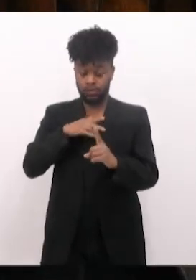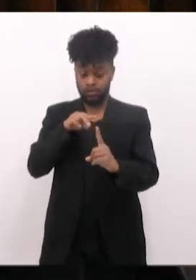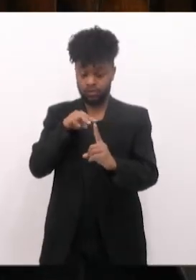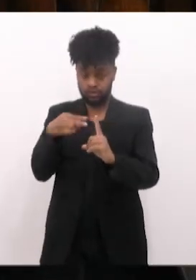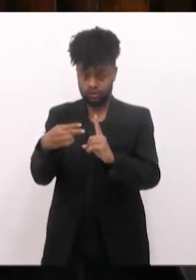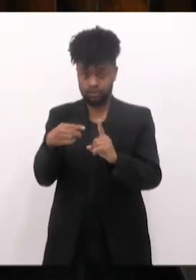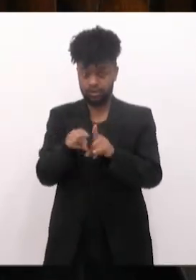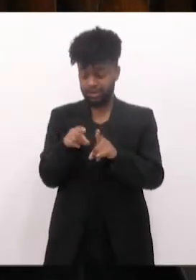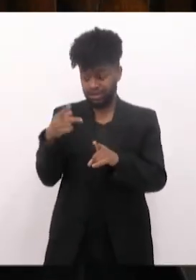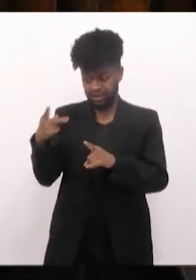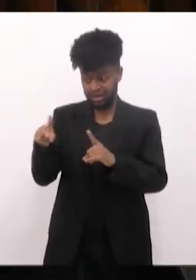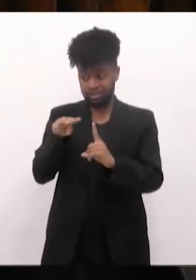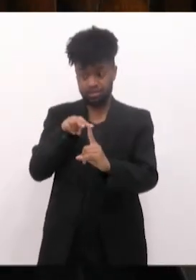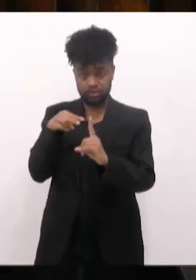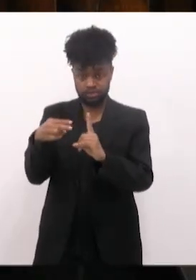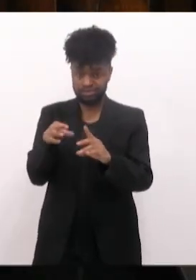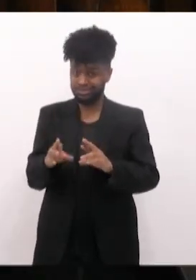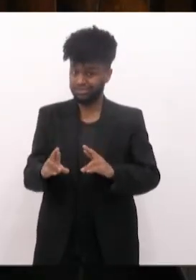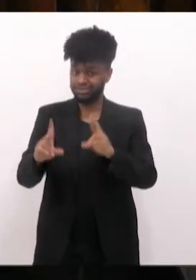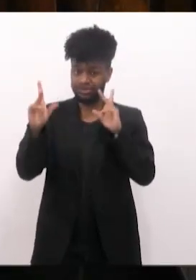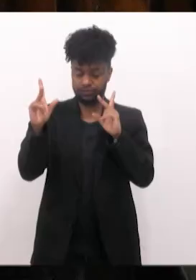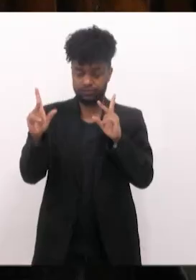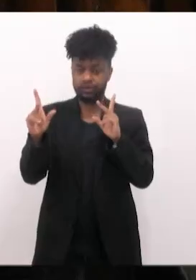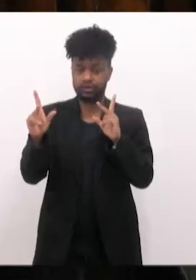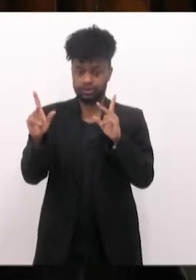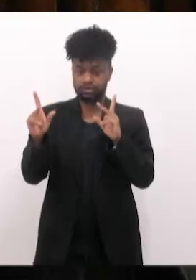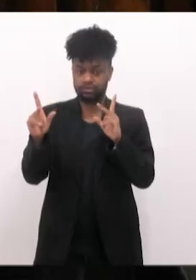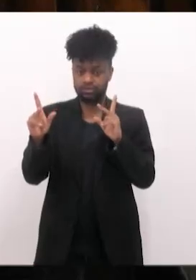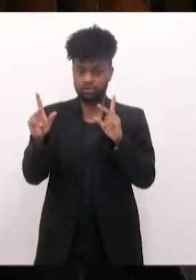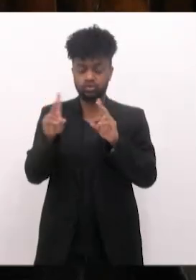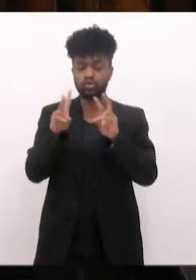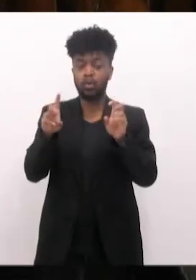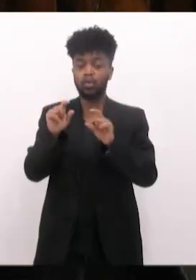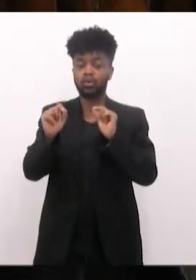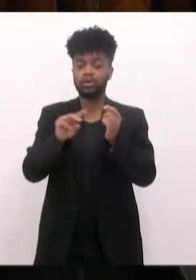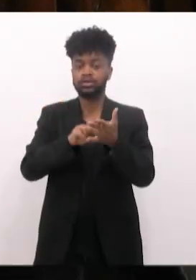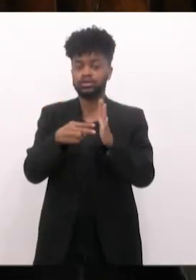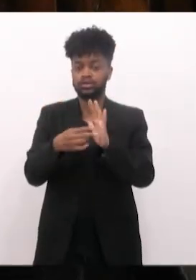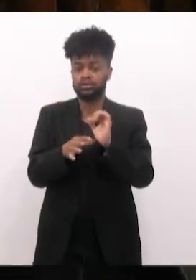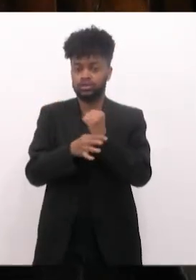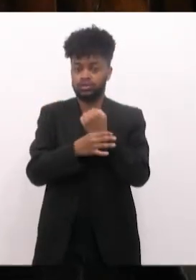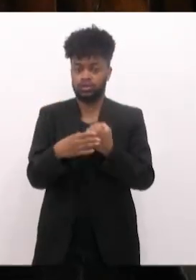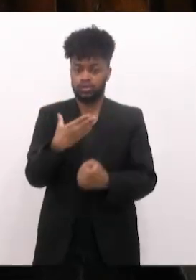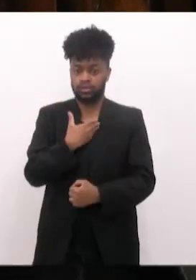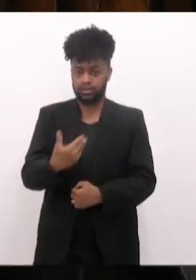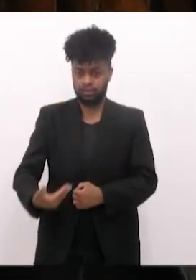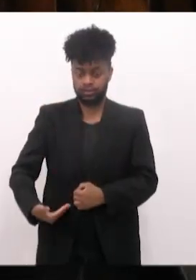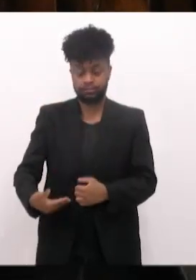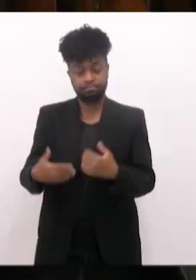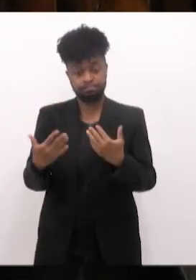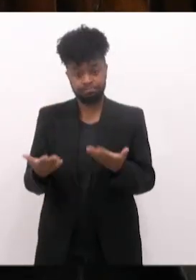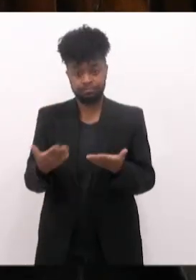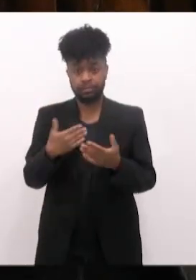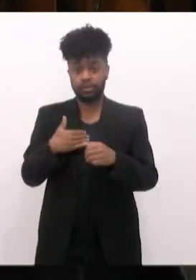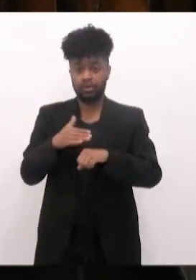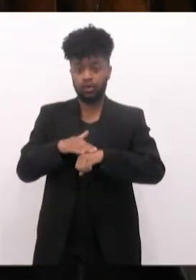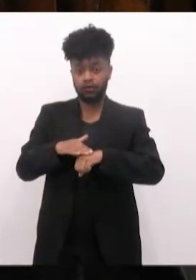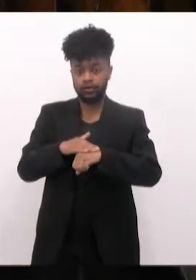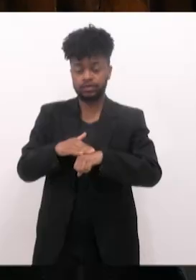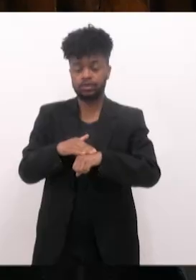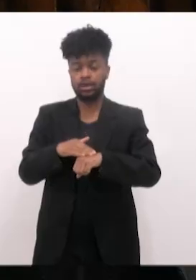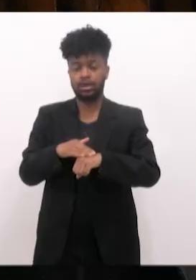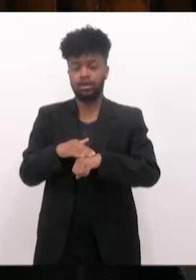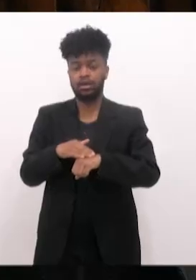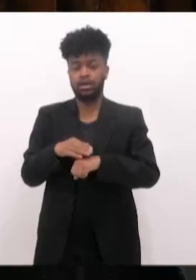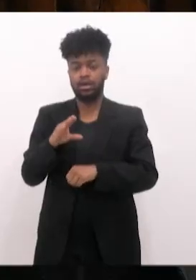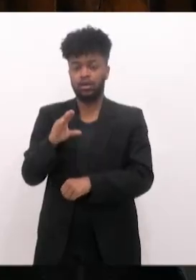dele divergem muito do que é a segurança pública. E aí eu conversei com o Coronel Menezes,